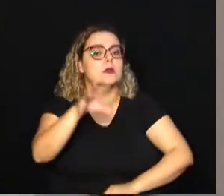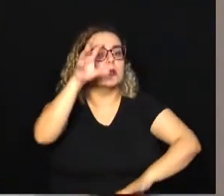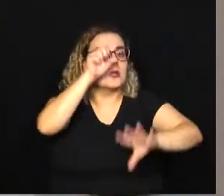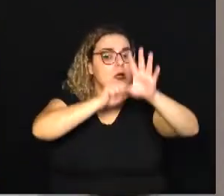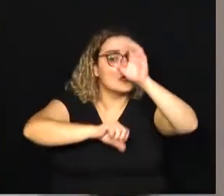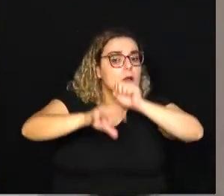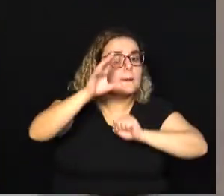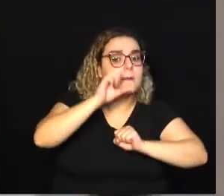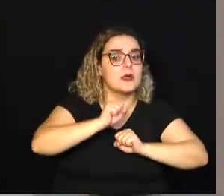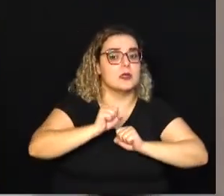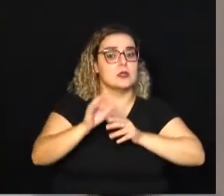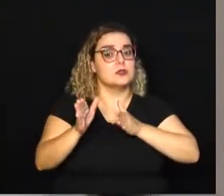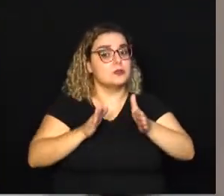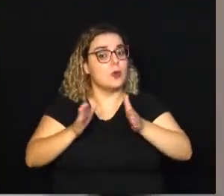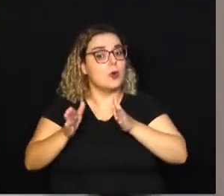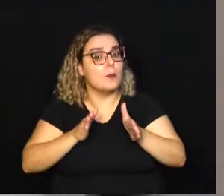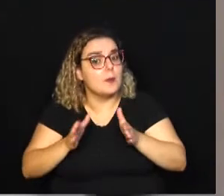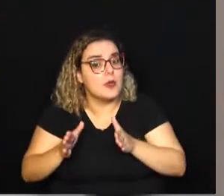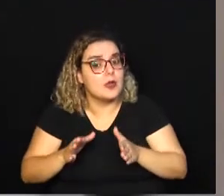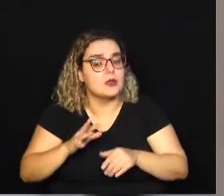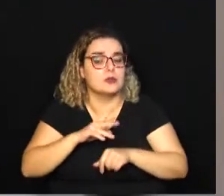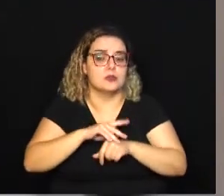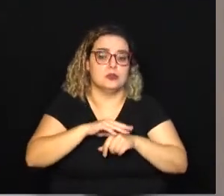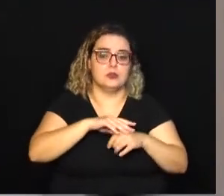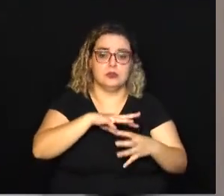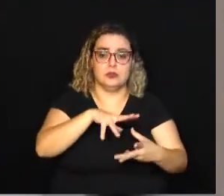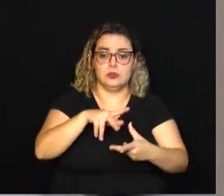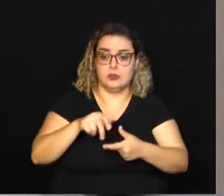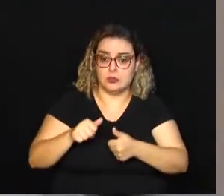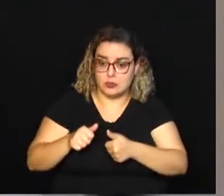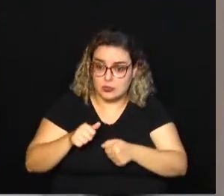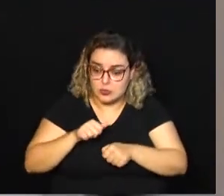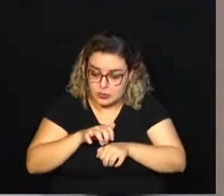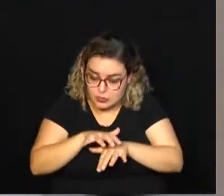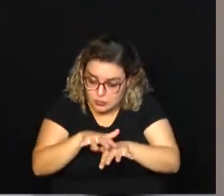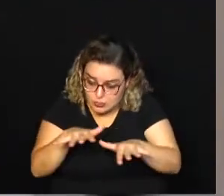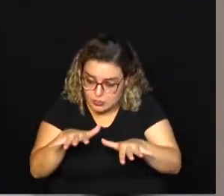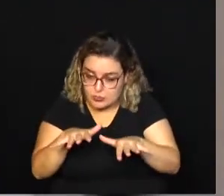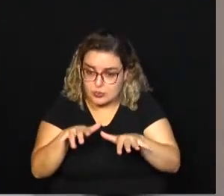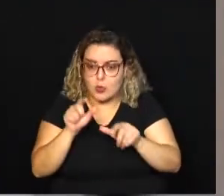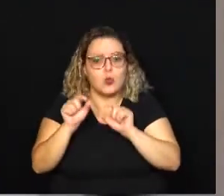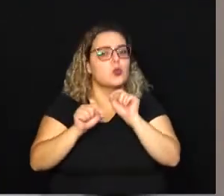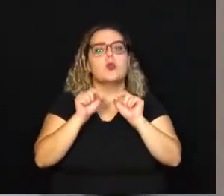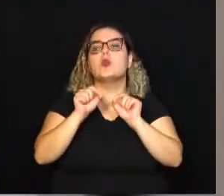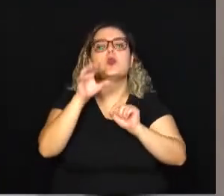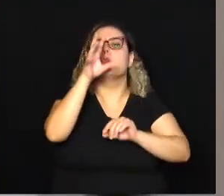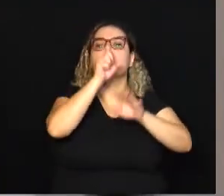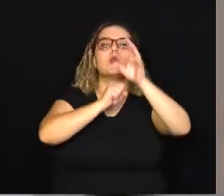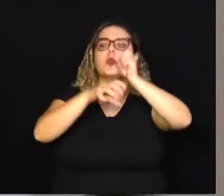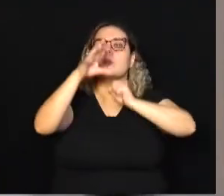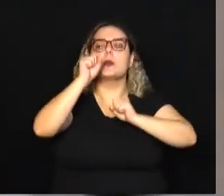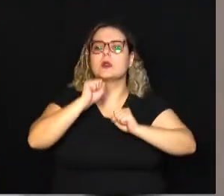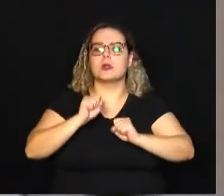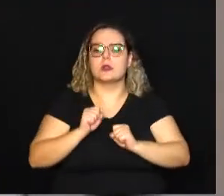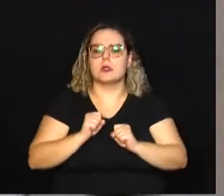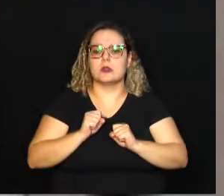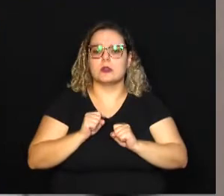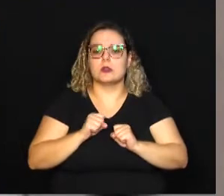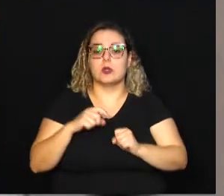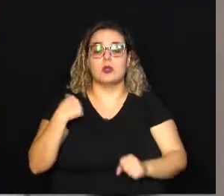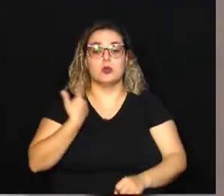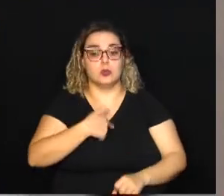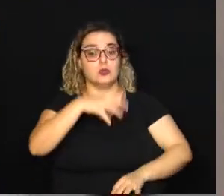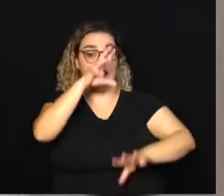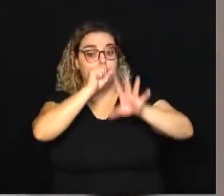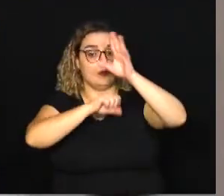pandemia? O que eles aprenderam a partir da pandemia? Será que a gente só aprende conteúdo